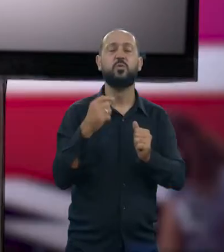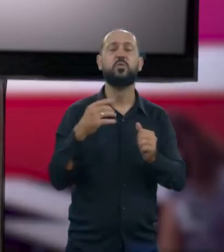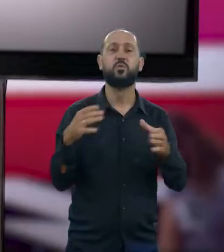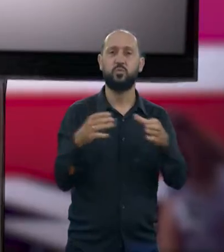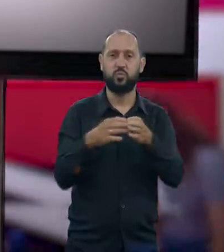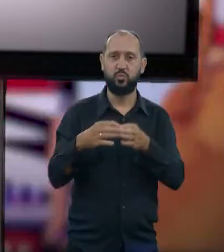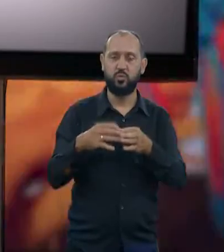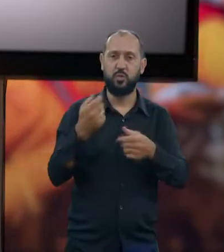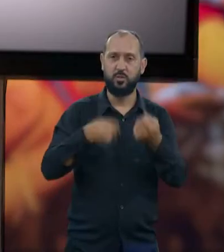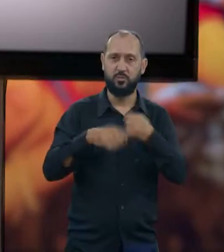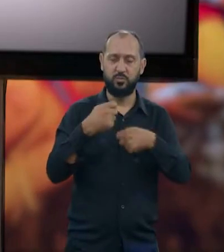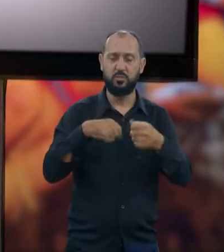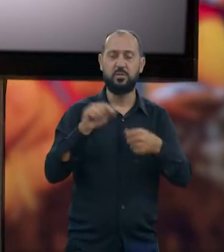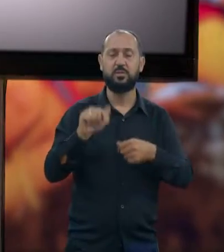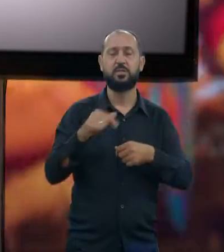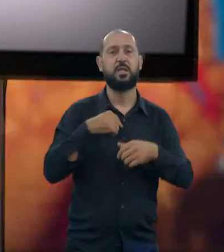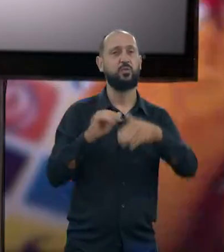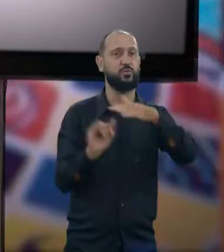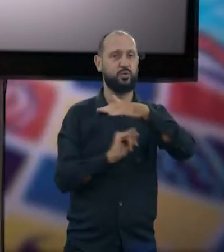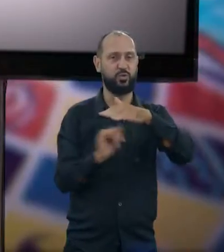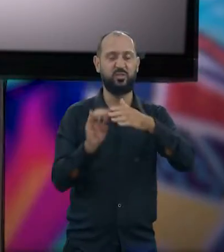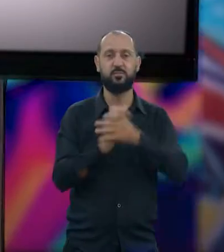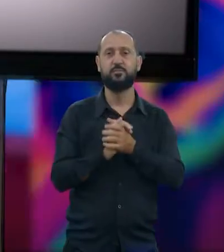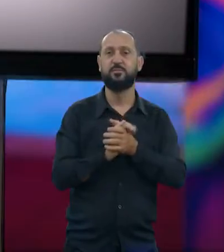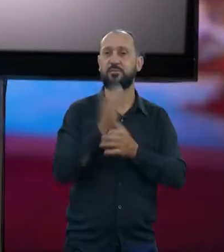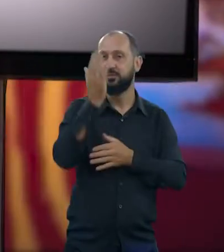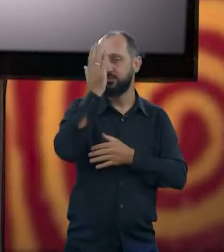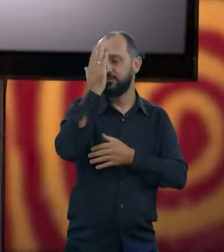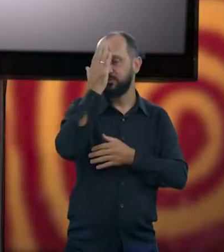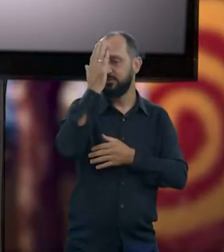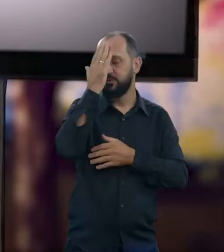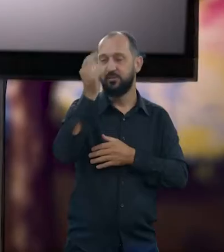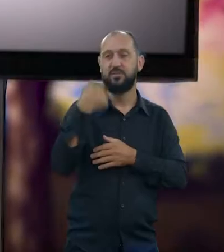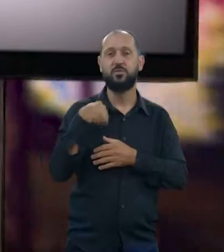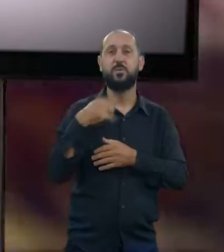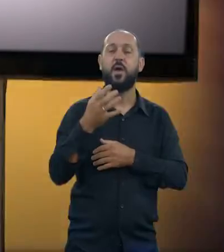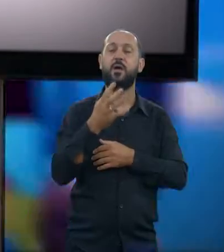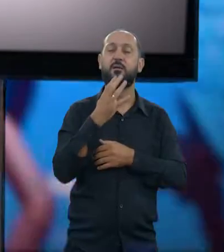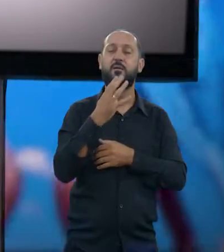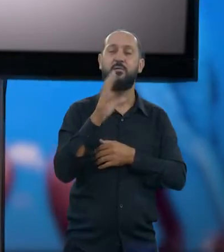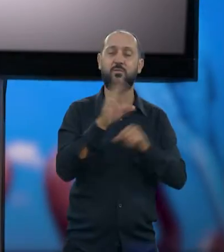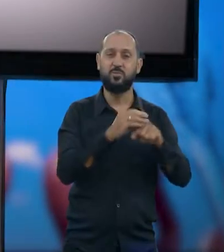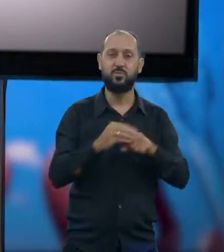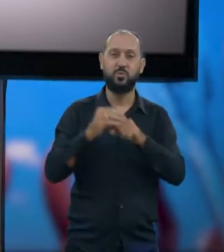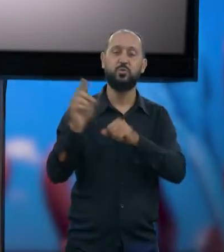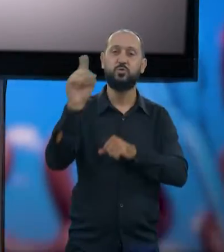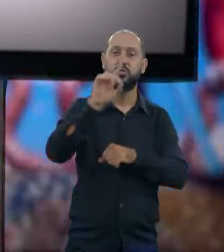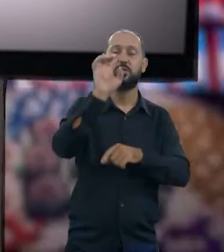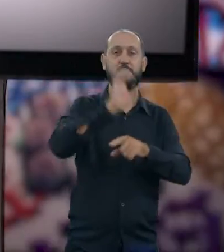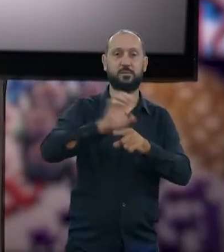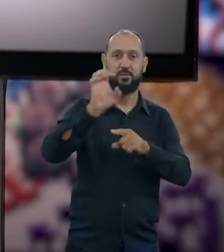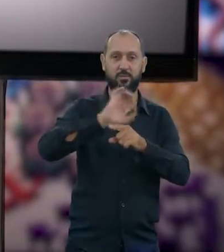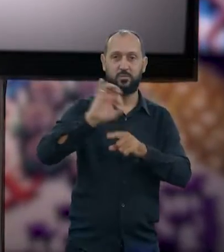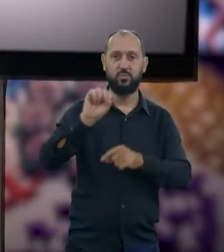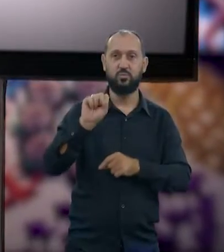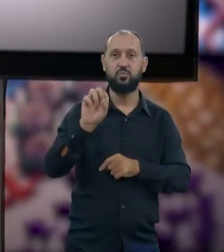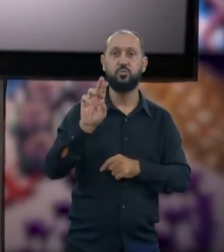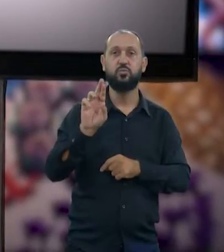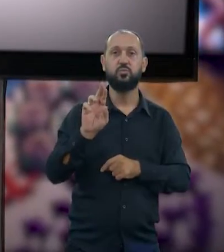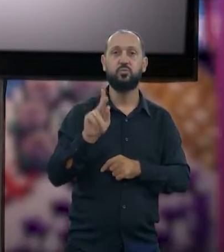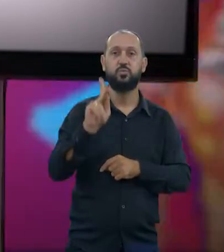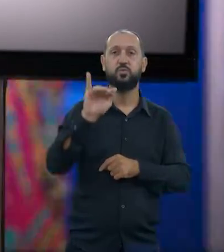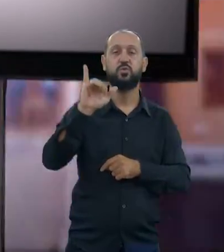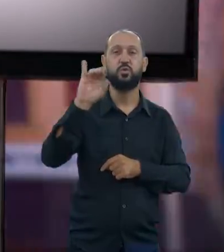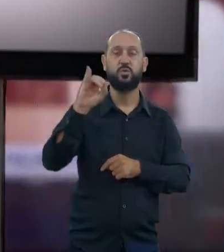conforme informações do Grupo Administrativo Regional da entidade. Saiba mais sobre essa filosofia e o Dia Estadual da